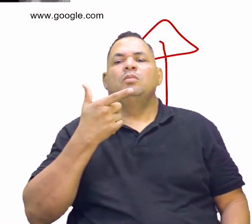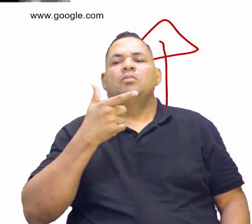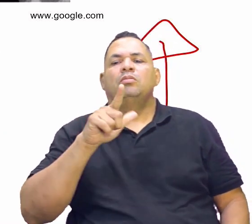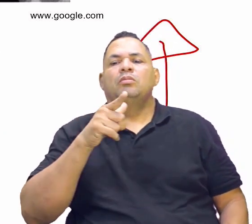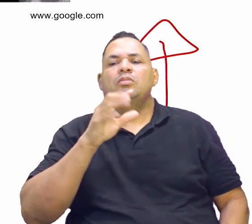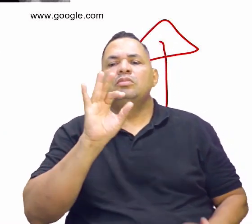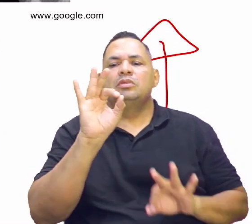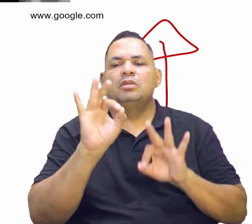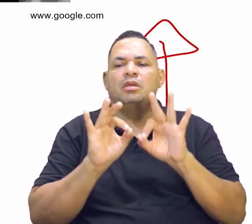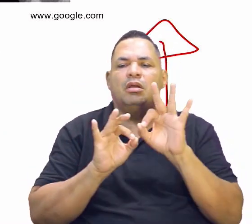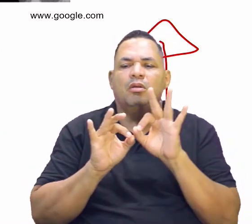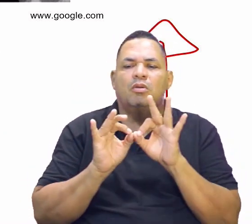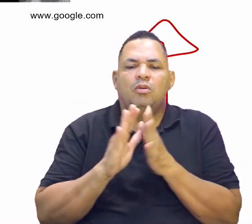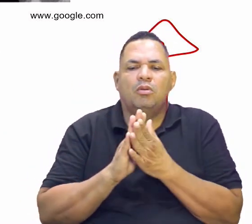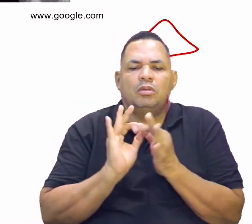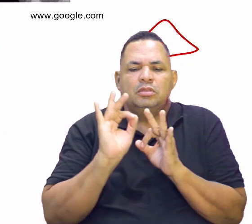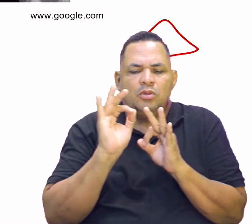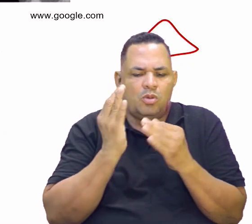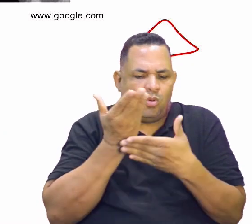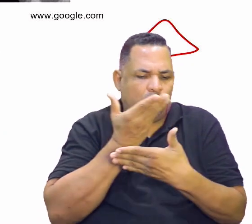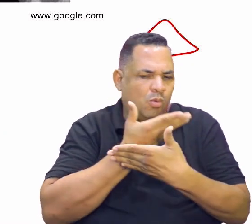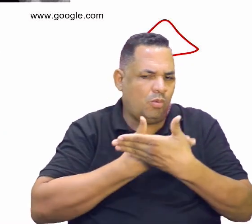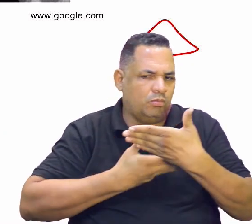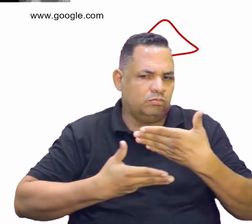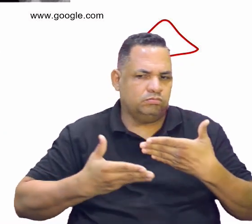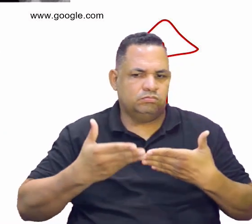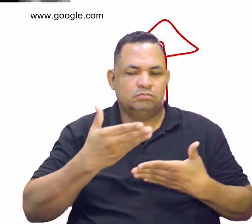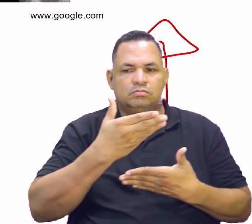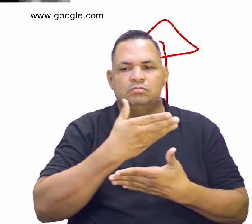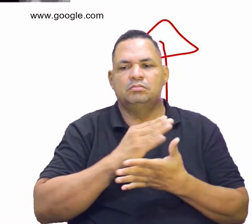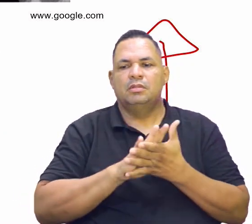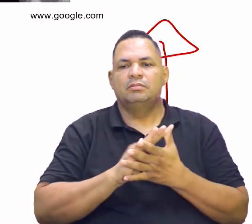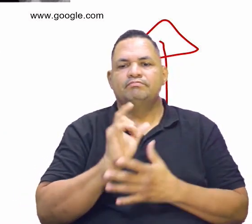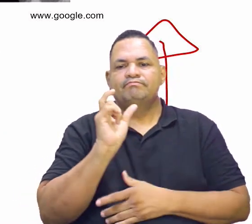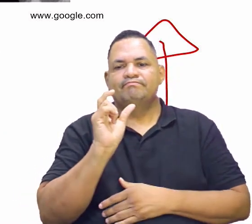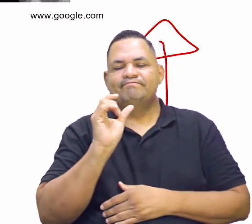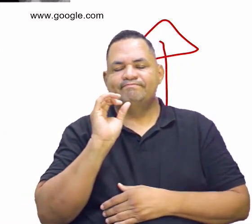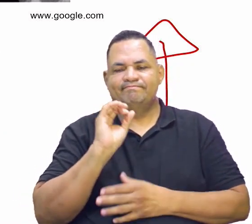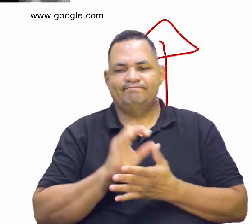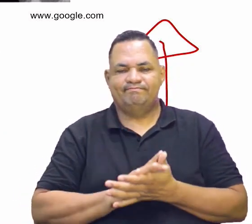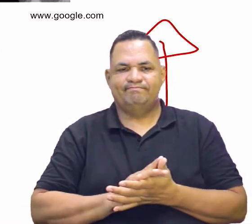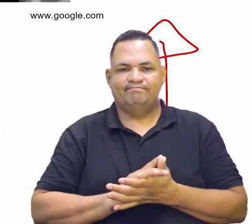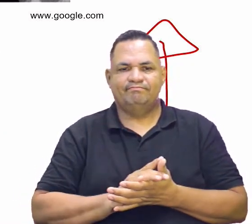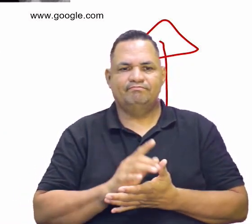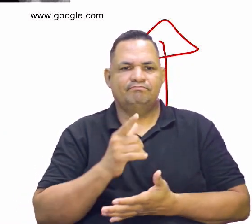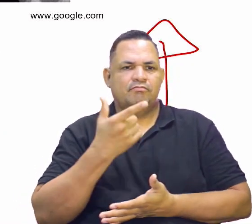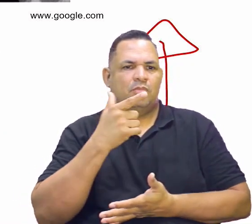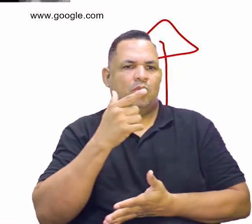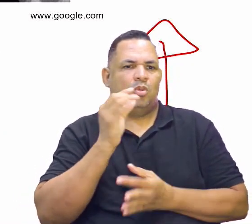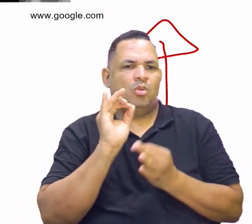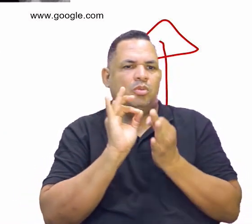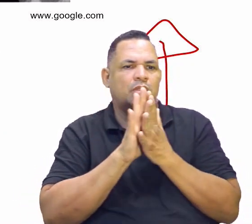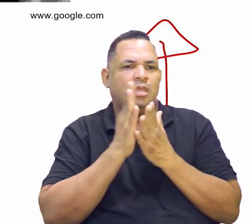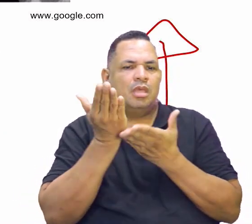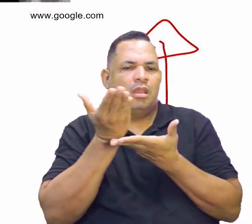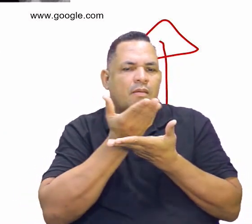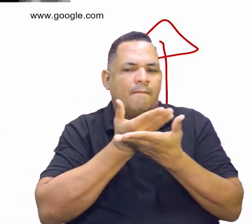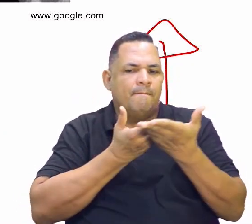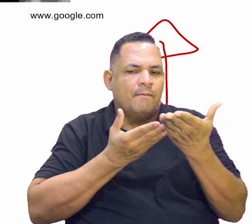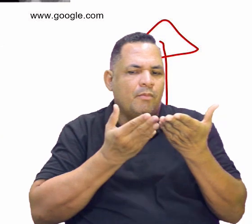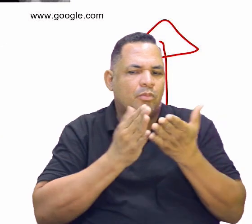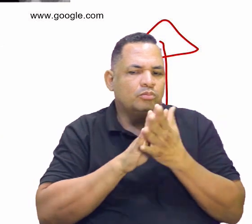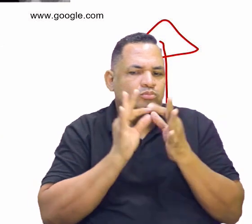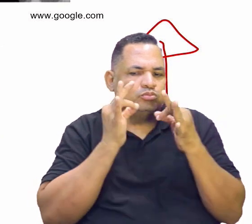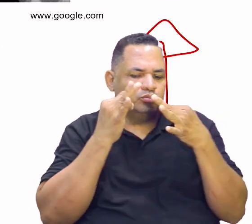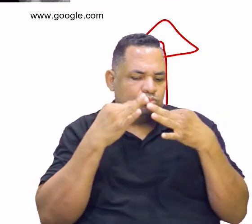ordem harmoniosa que nós conhecemos. Pronto, a palavra correta, né? Que encaixa. Sem aquela harmonia, porque você percebe, e aí